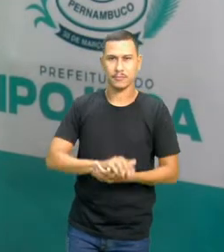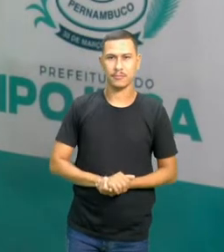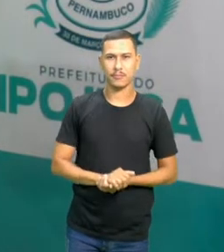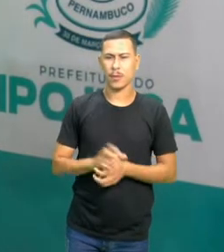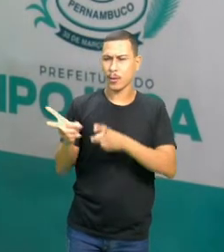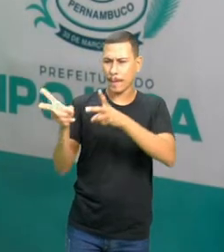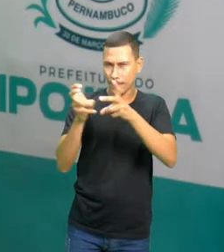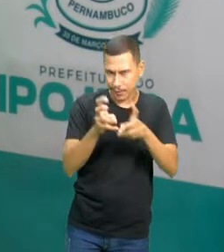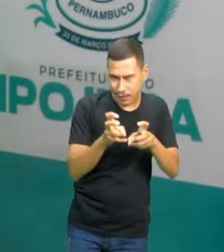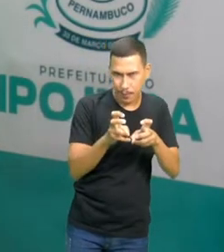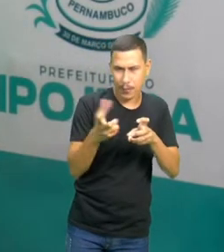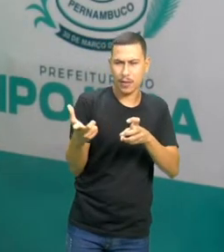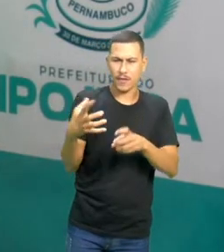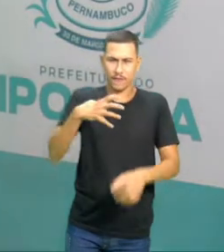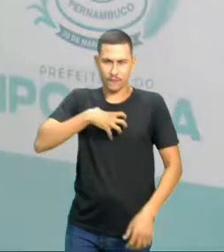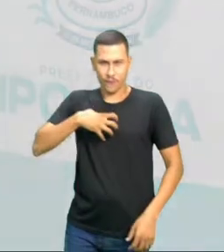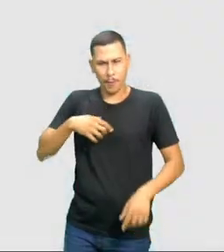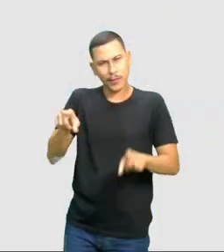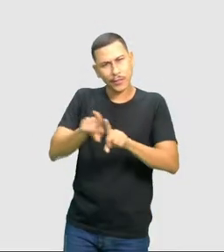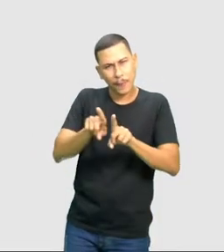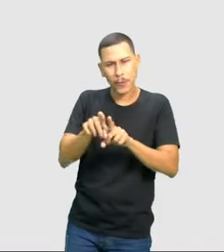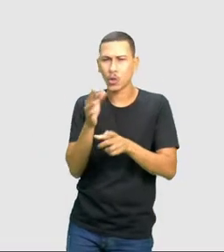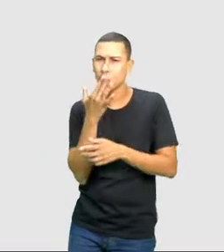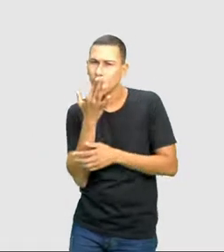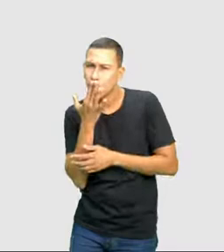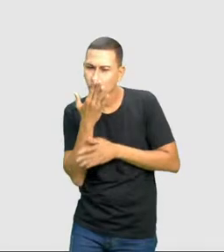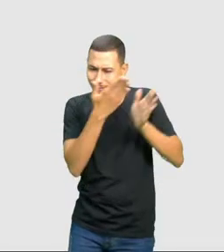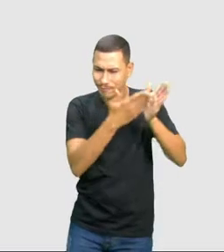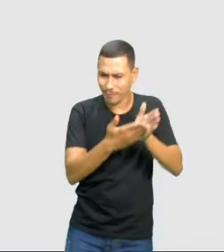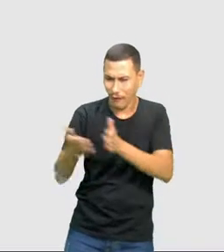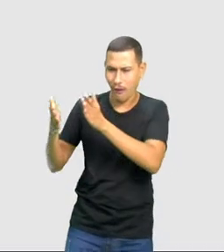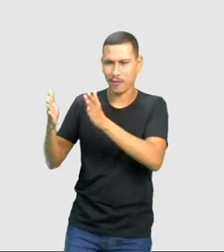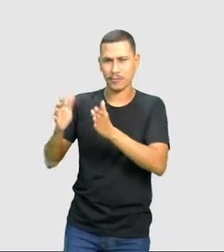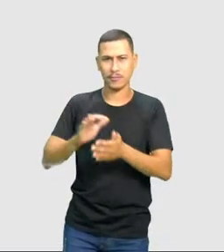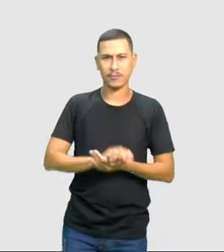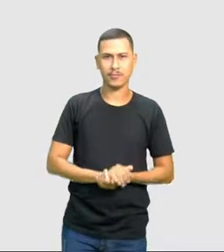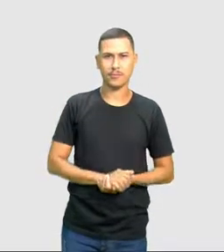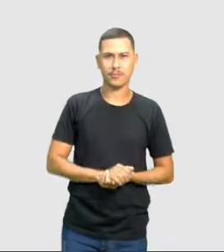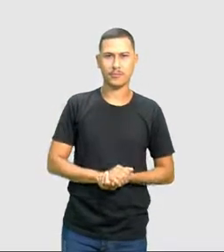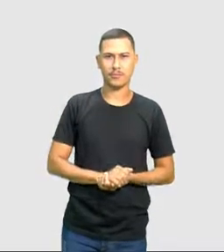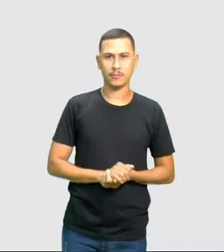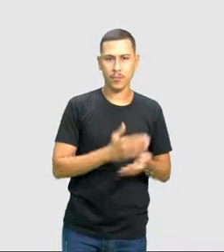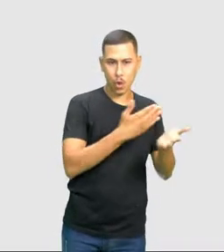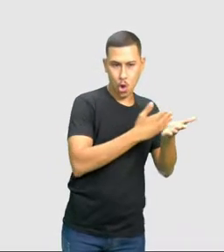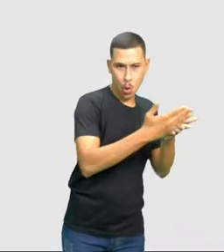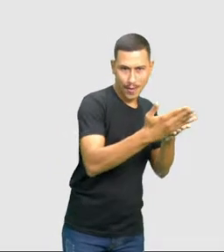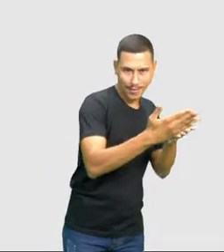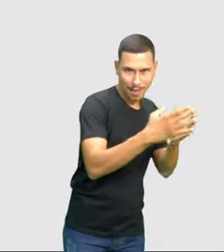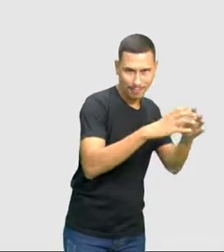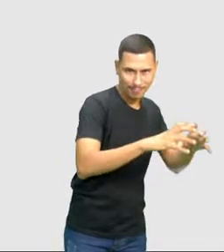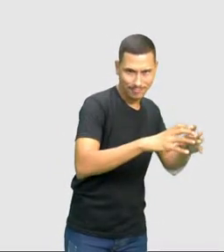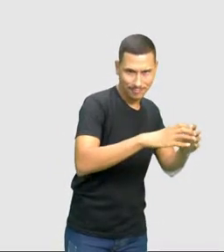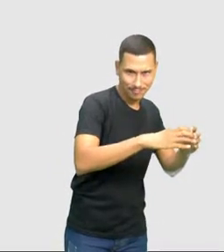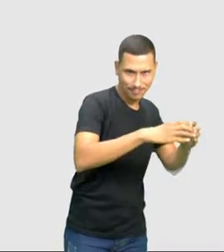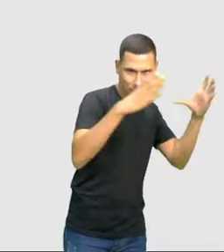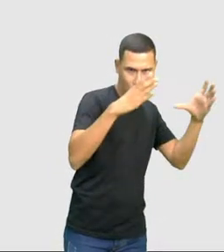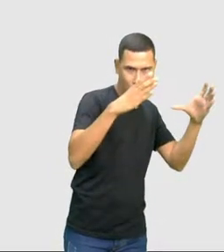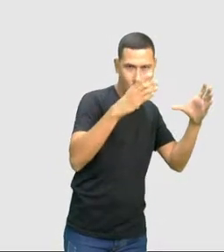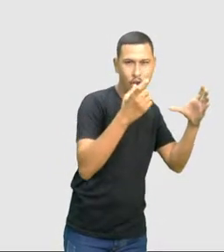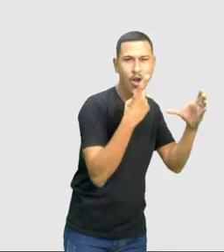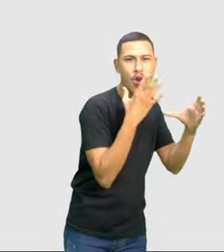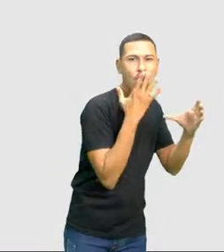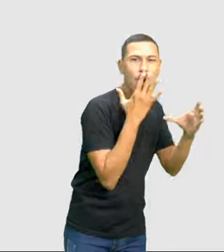Veja as formas das figuras e as cores para continuar a sequência. Começa com a bola maior, a